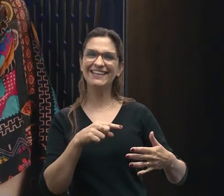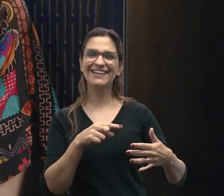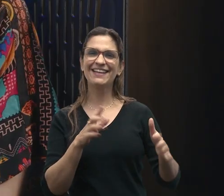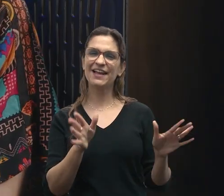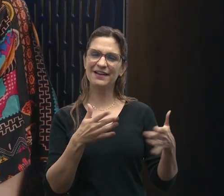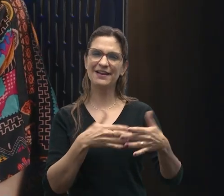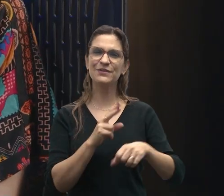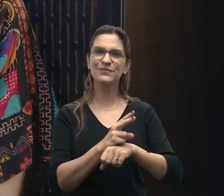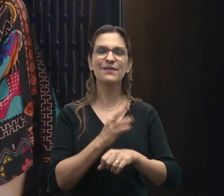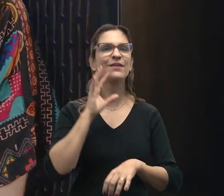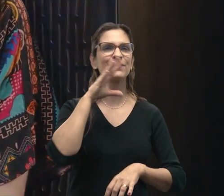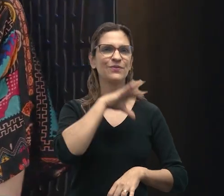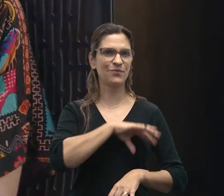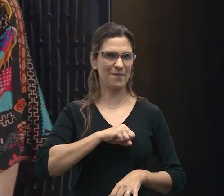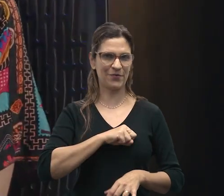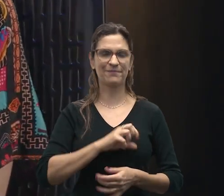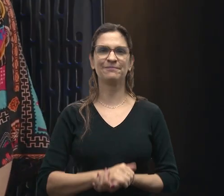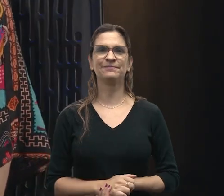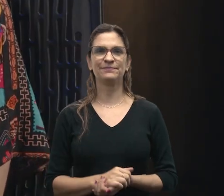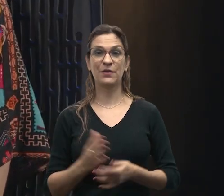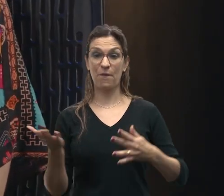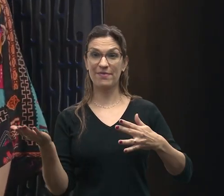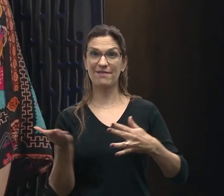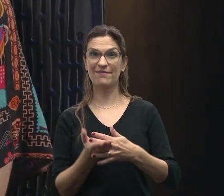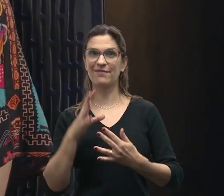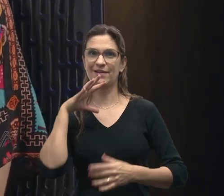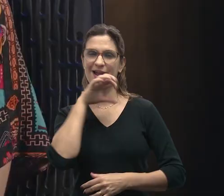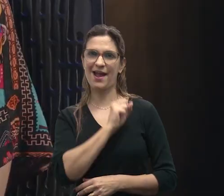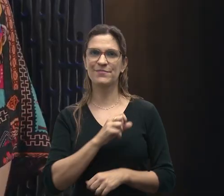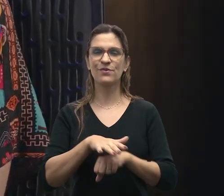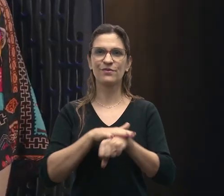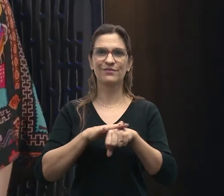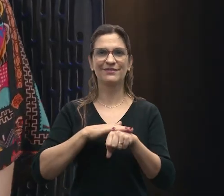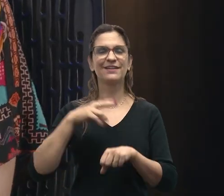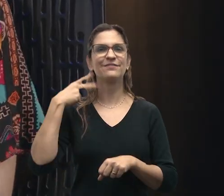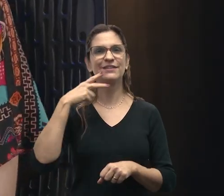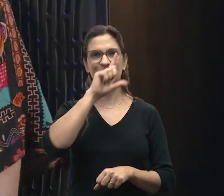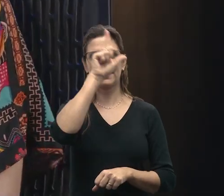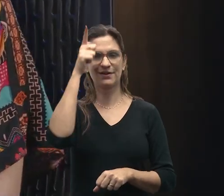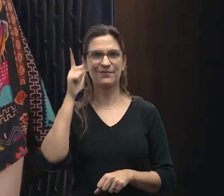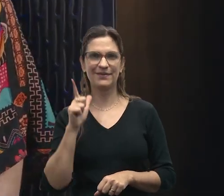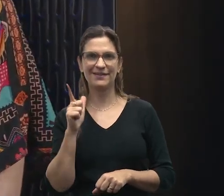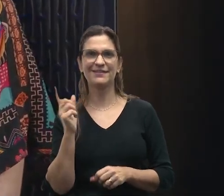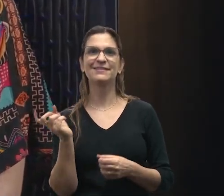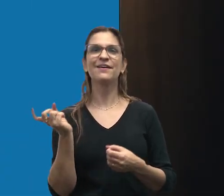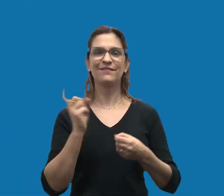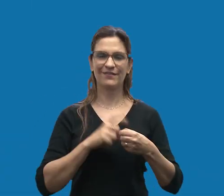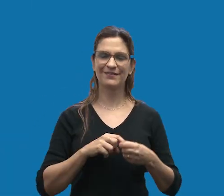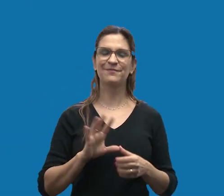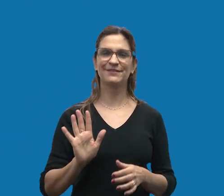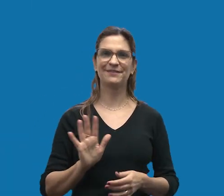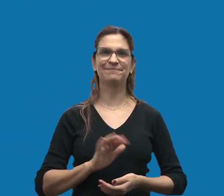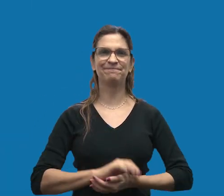vamos para um rápido intervalo. Eu estou conversando com a vereadora Luísa Ribeiro. Nós voltamos já.